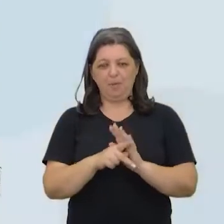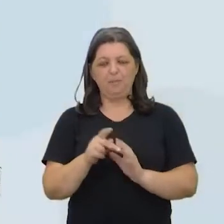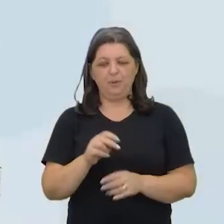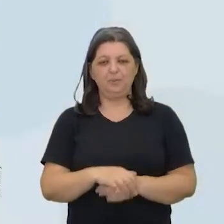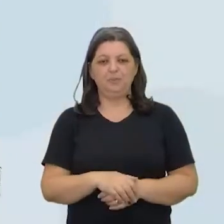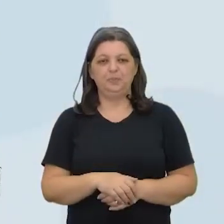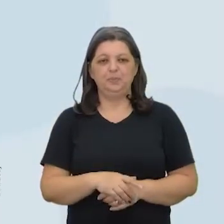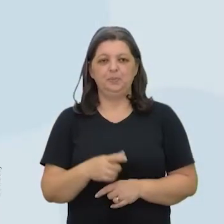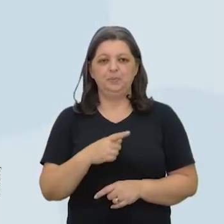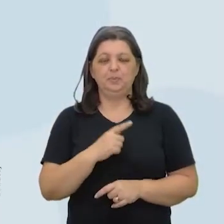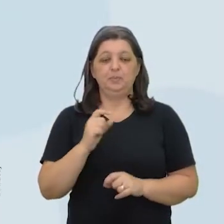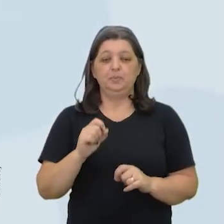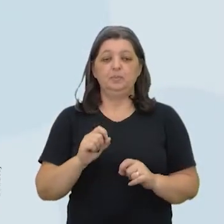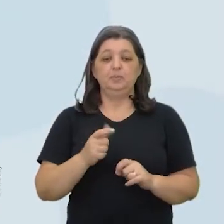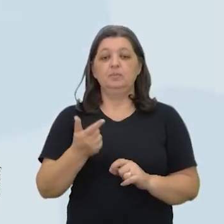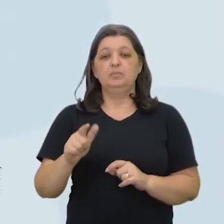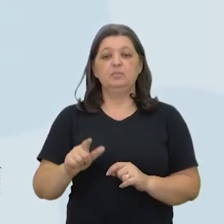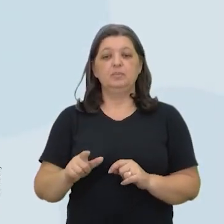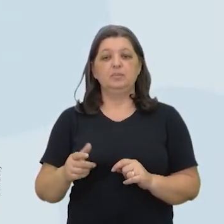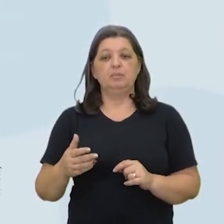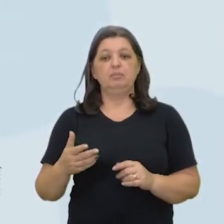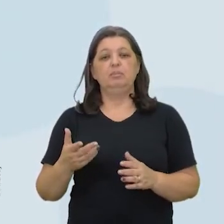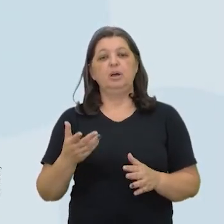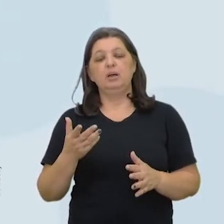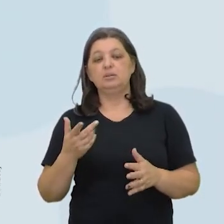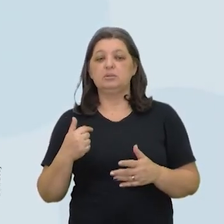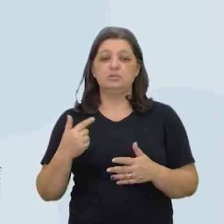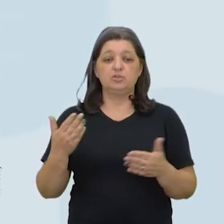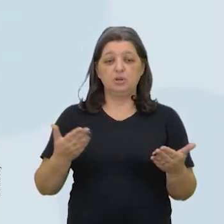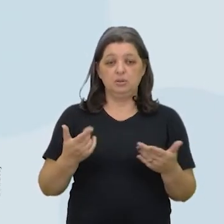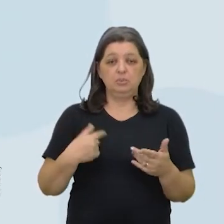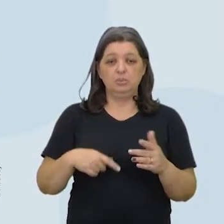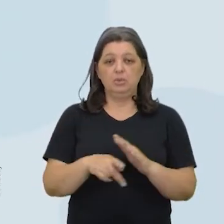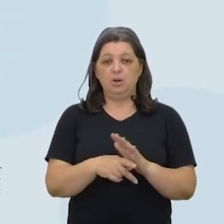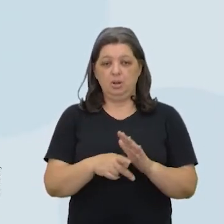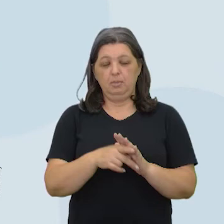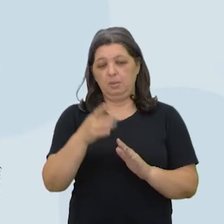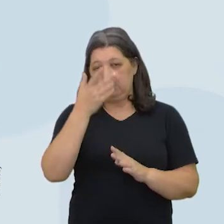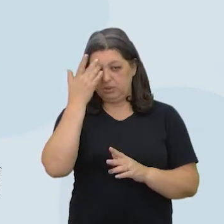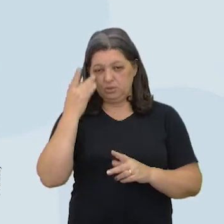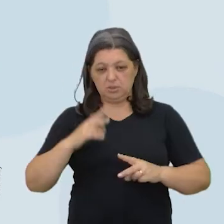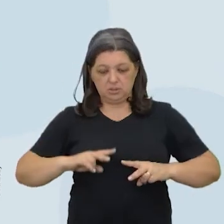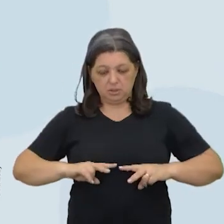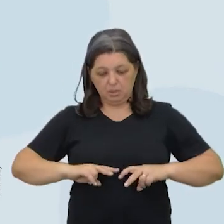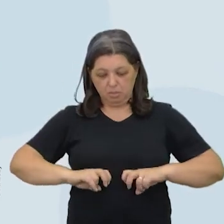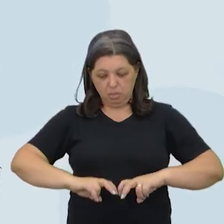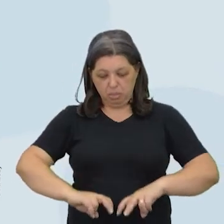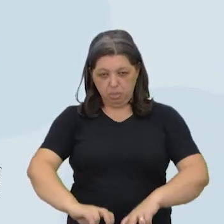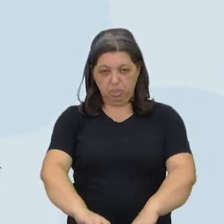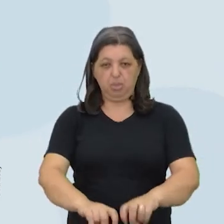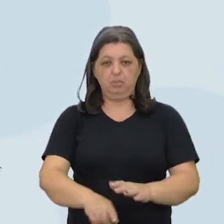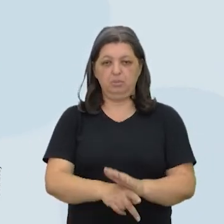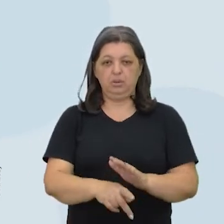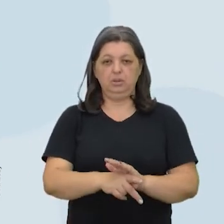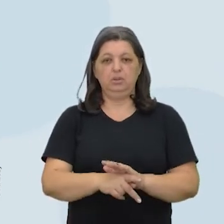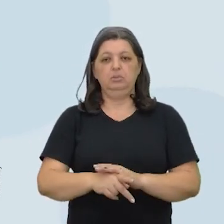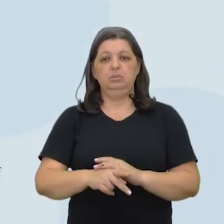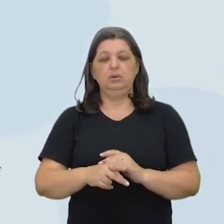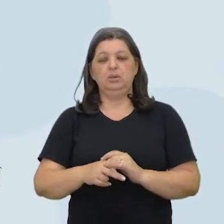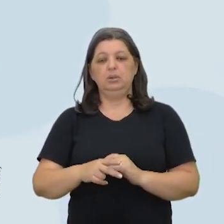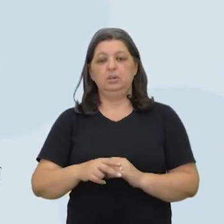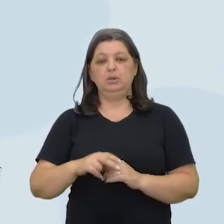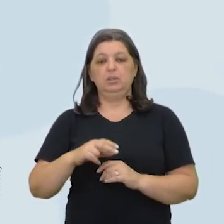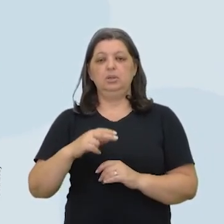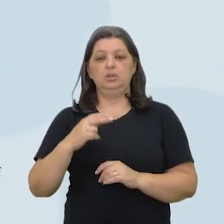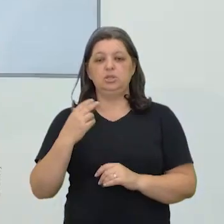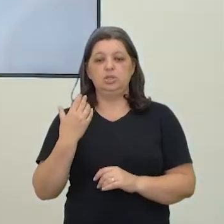Olha essa, que é mais jovem, né? mais atual. Resgate de mineiros em uma antiga mina no Chile em outubro de